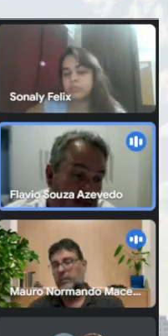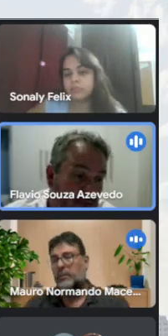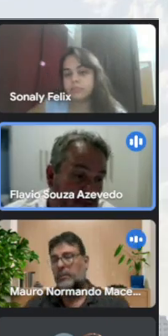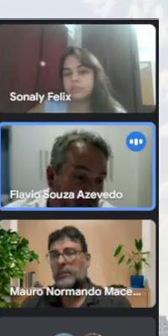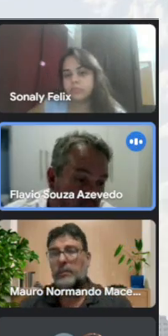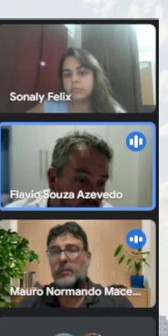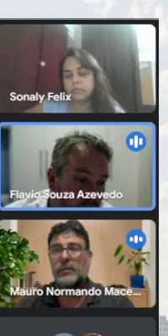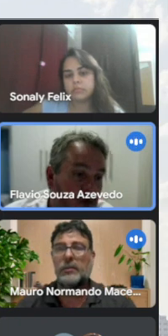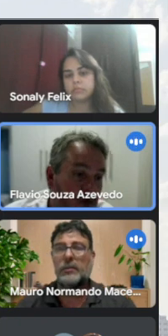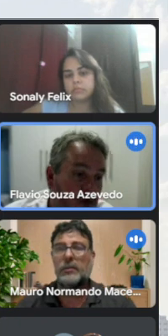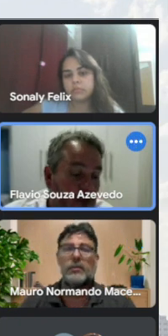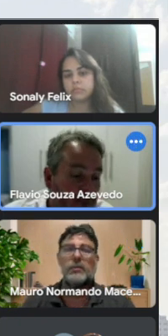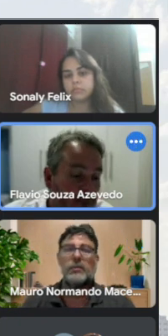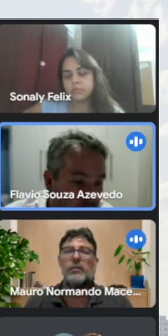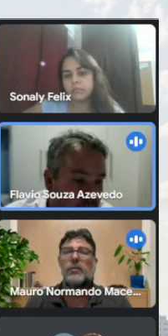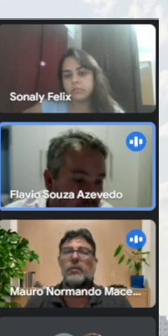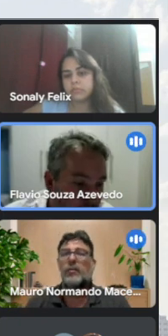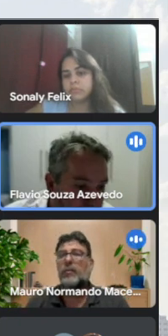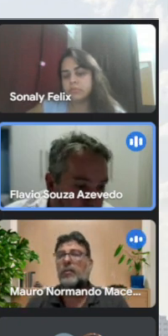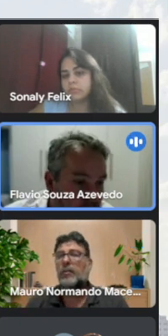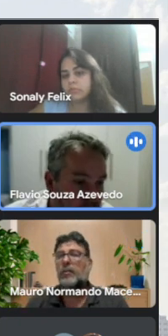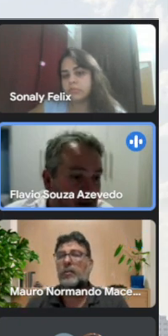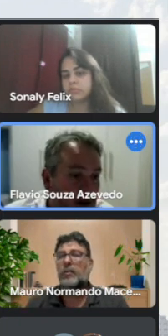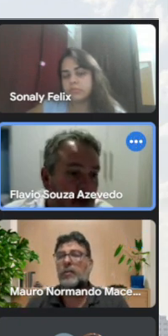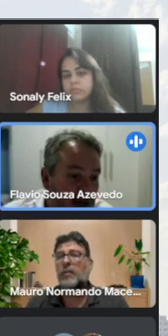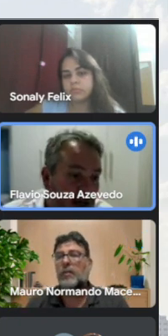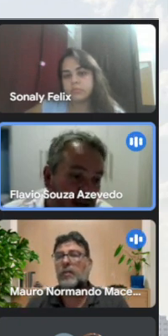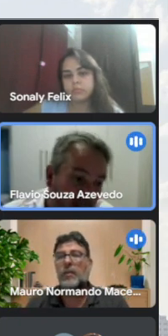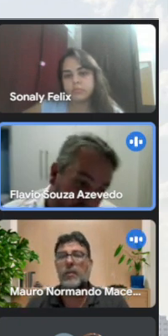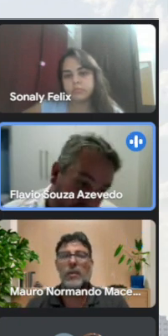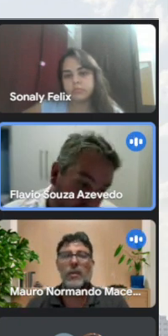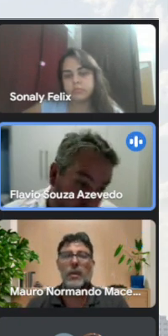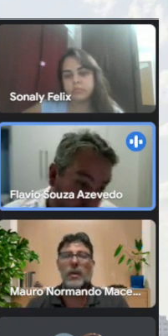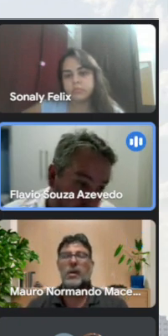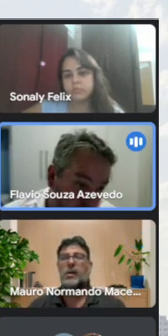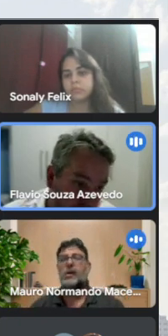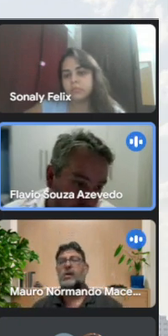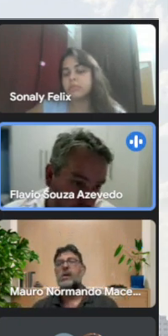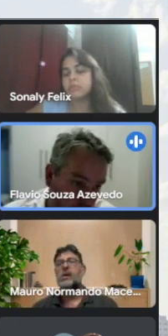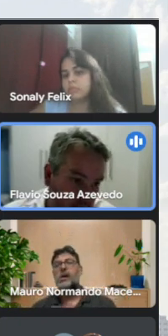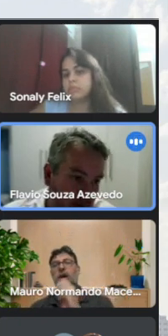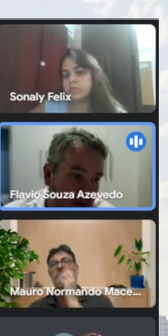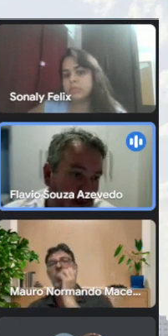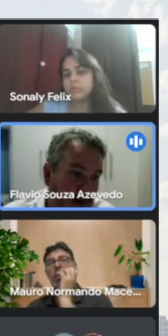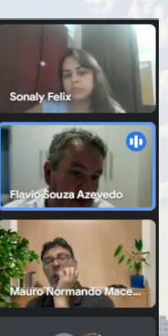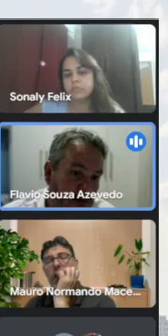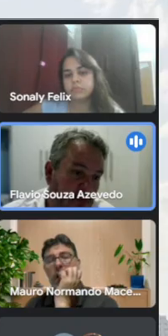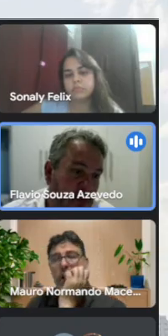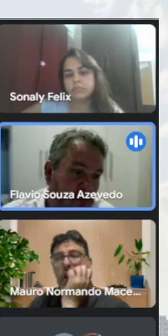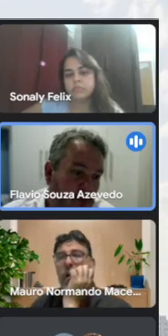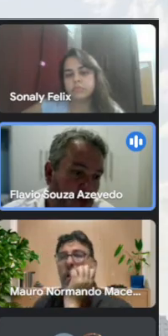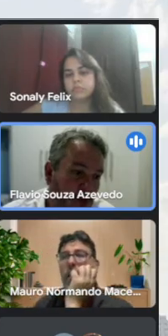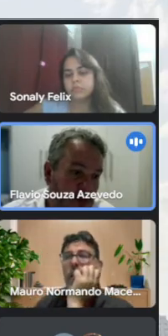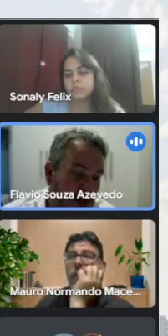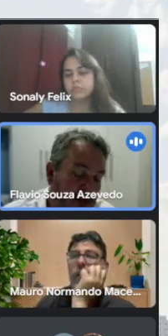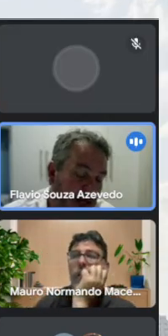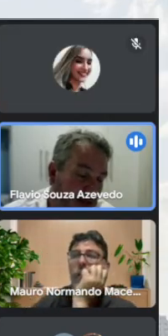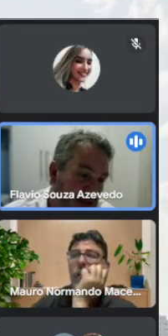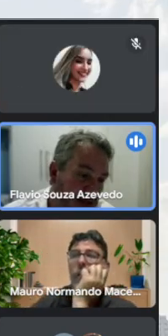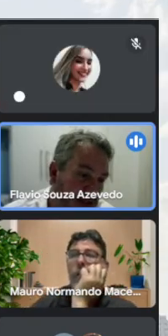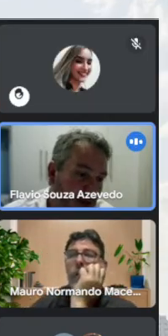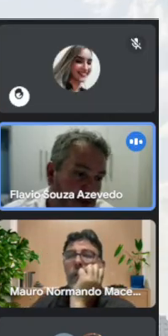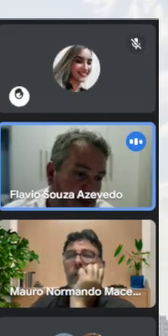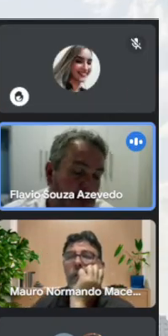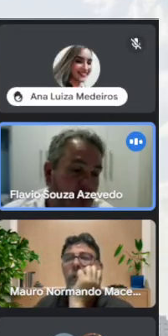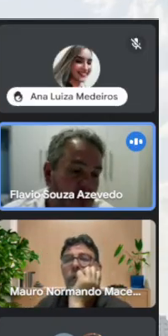utilizam assim, pequenos jardins, né? É claro que a eficiência diminui bastante, né? Se você faz 2, 3